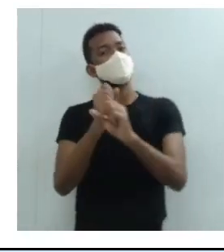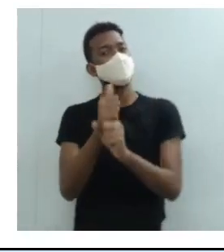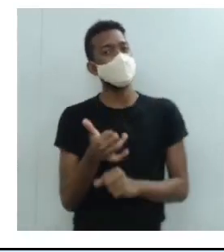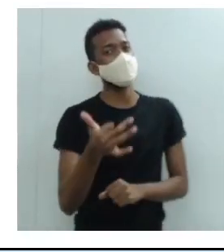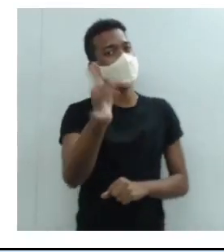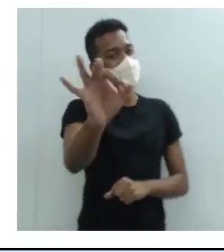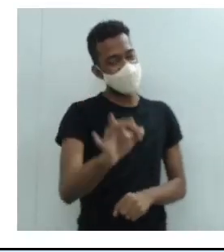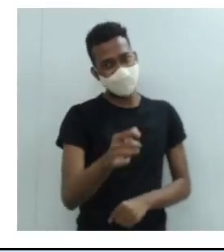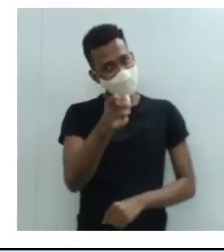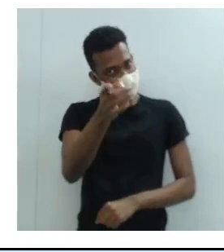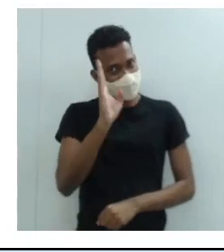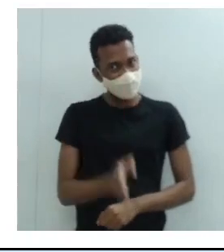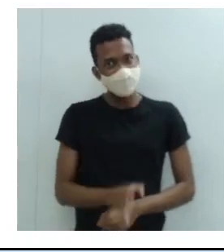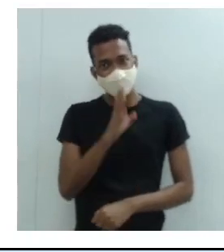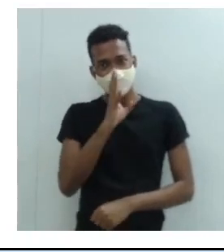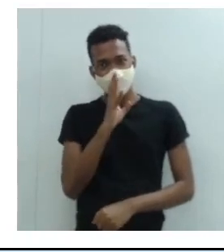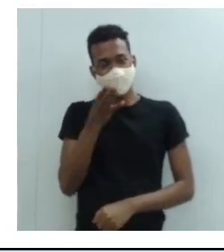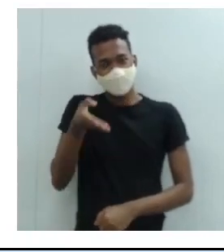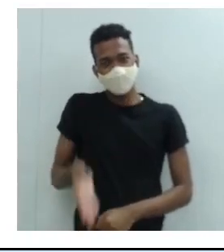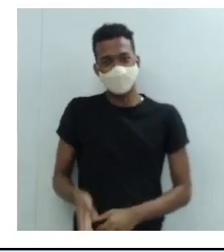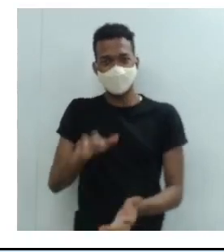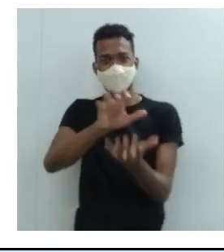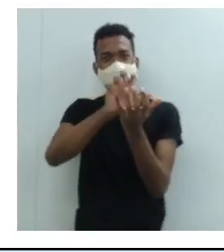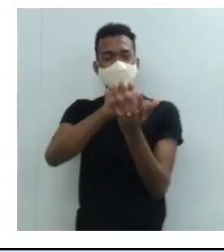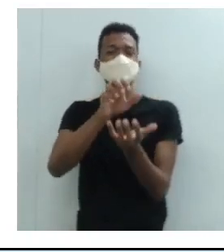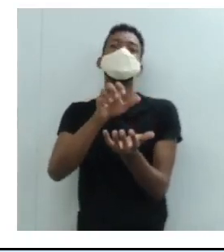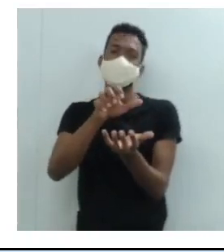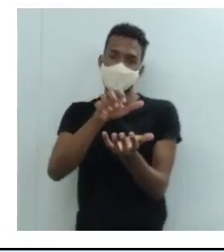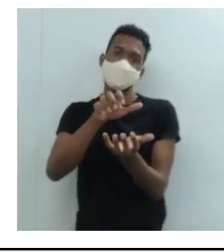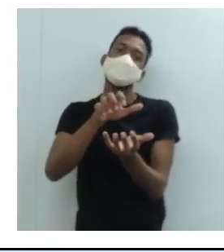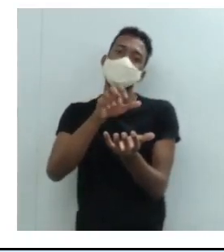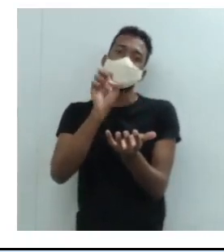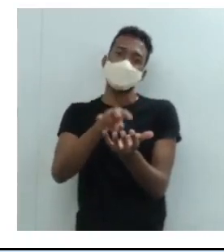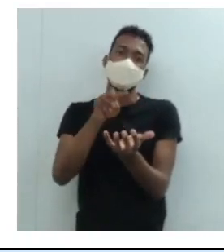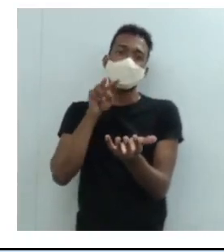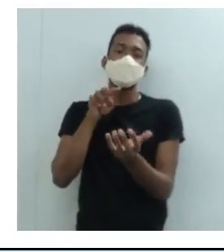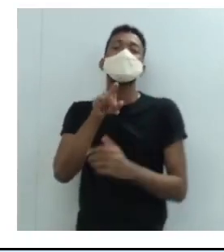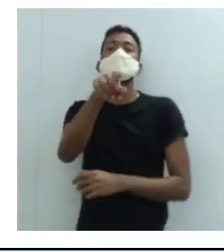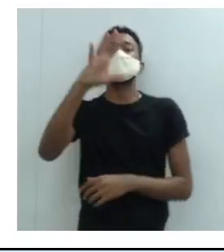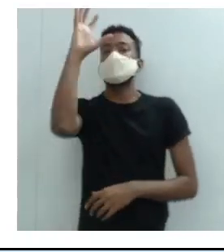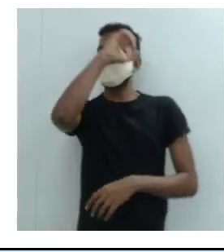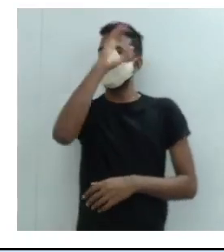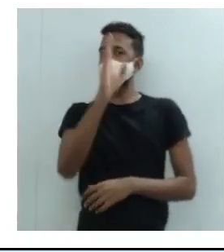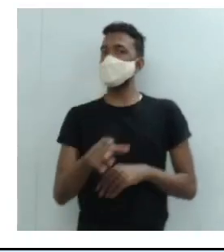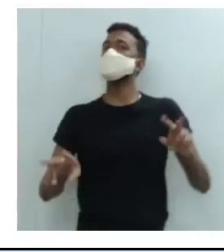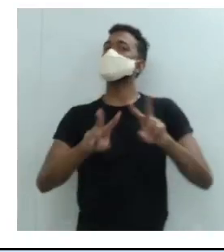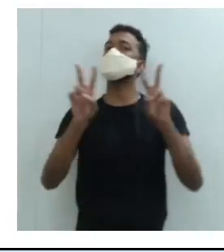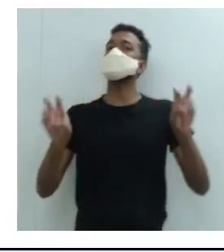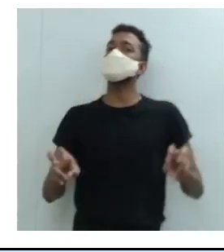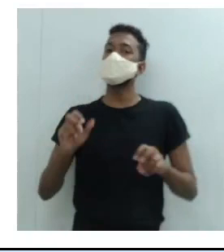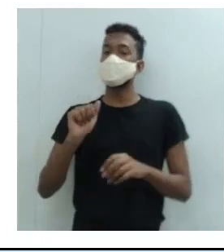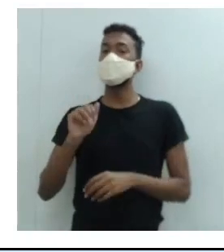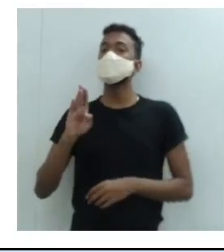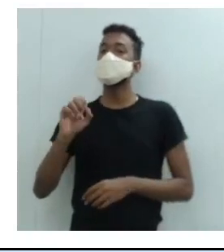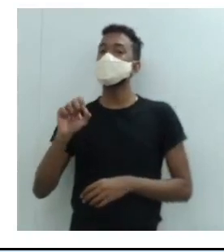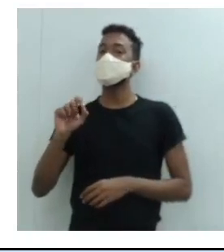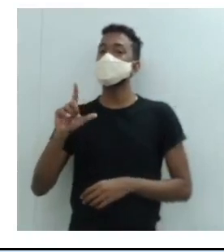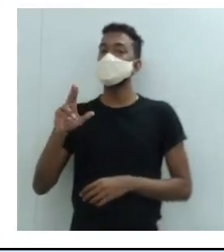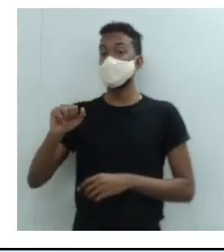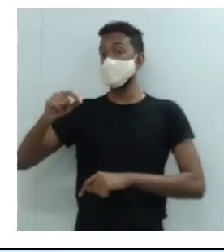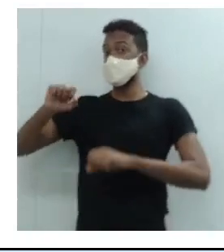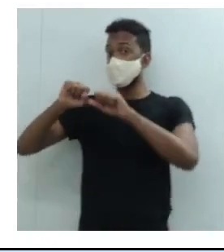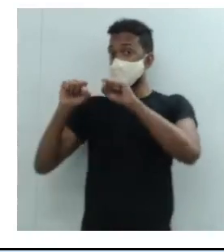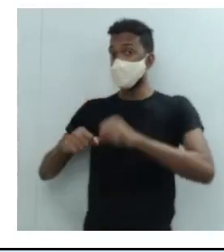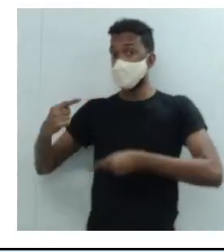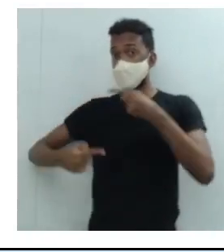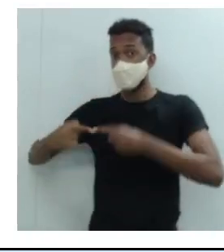casa assistindo nosso EducaPE, né? Então, aprendeu o que é absolutismo, né? Sistema político que, em geral, defendia